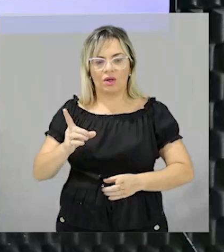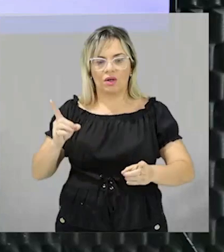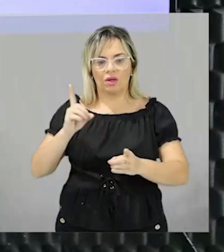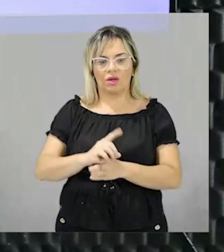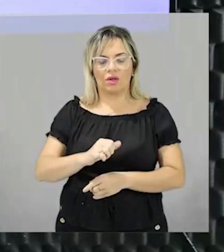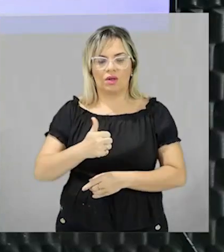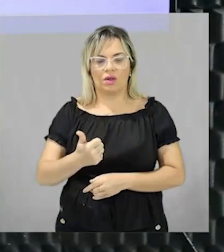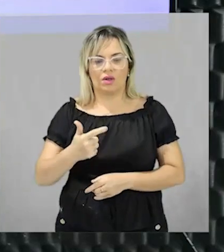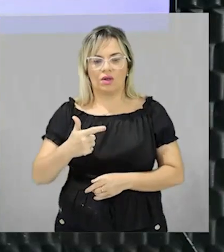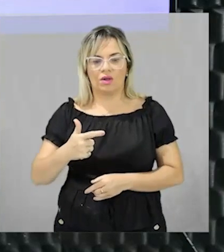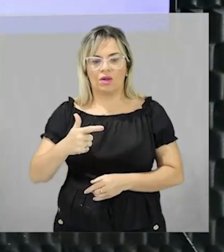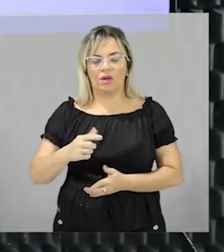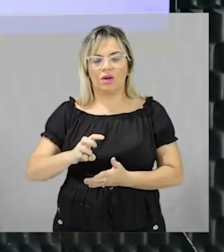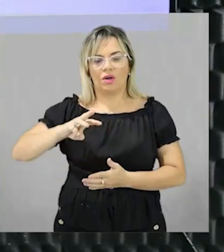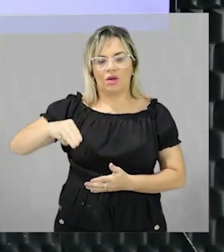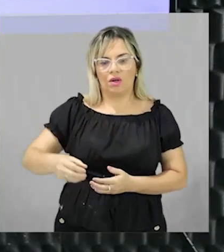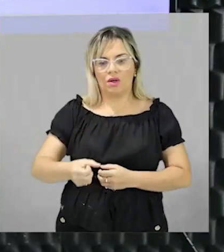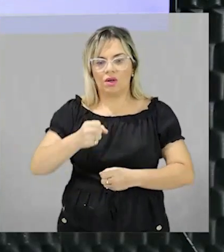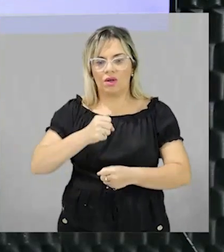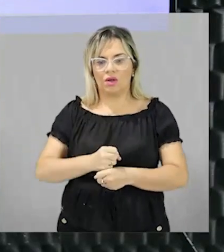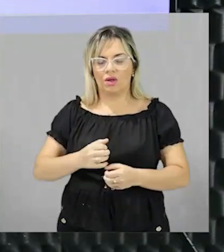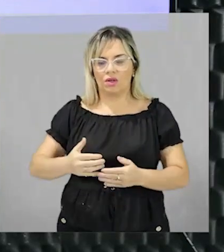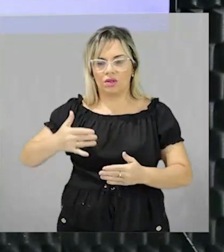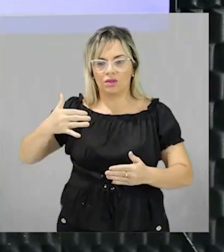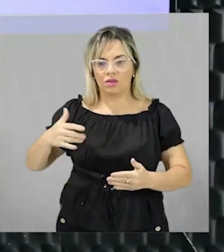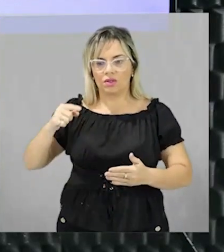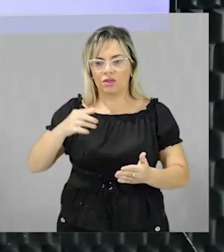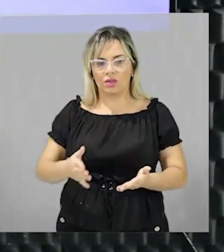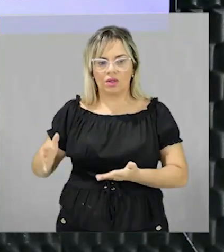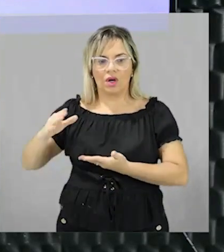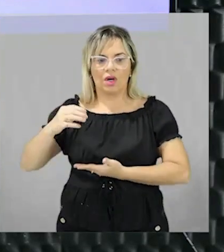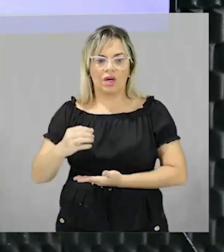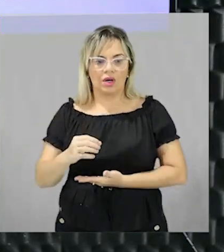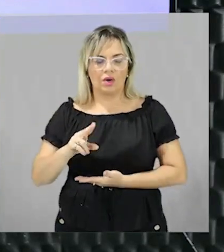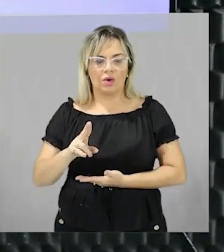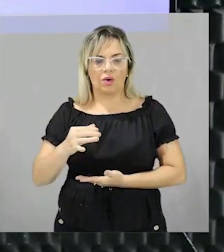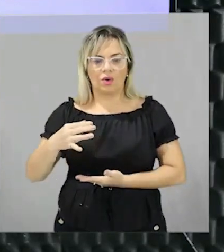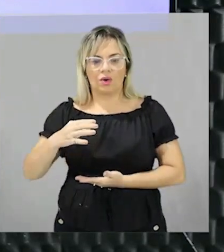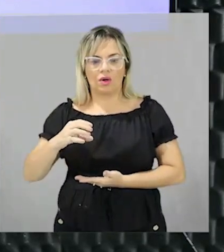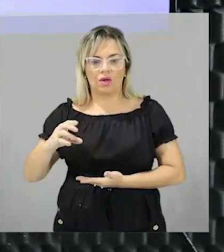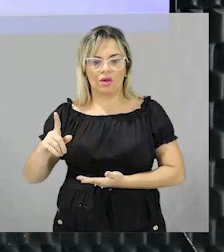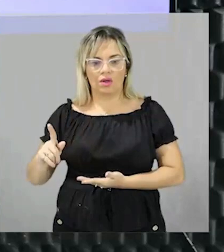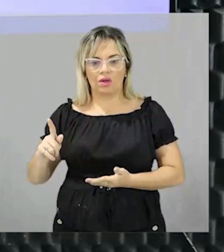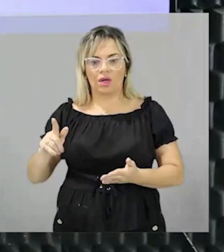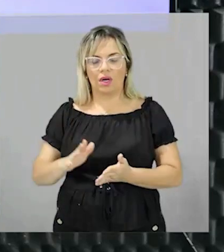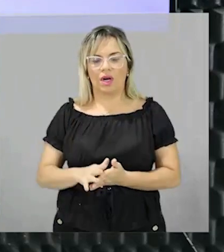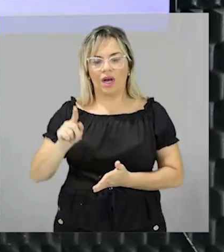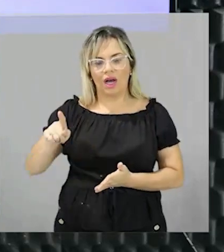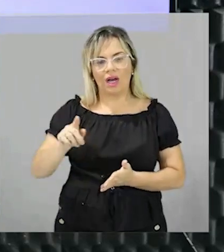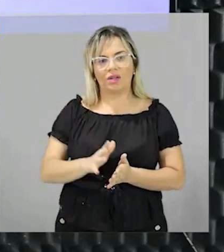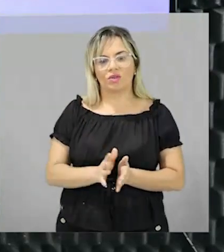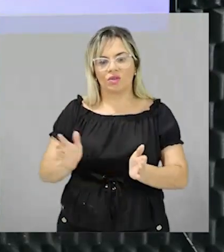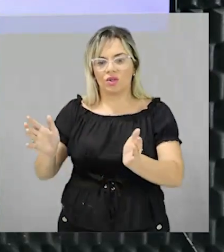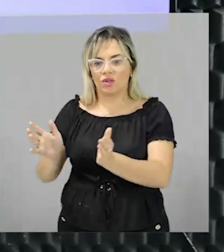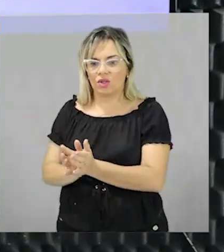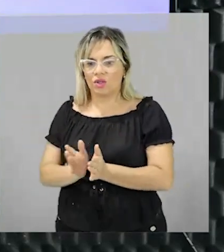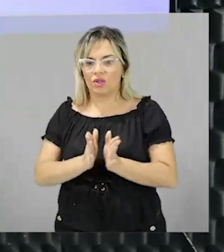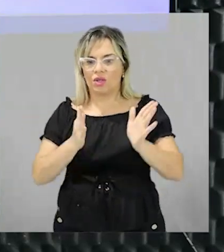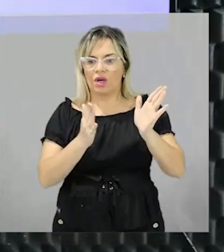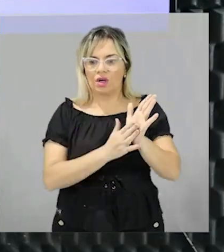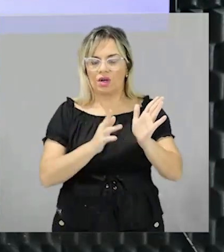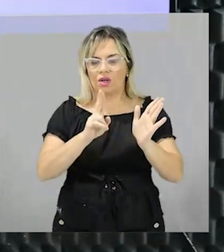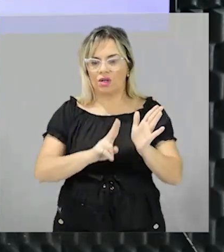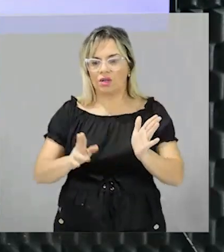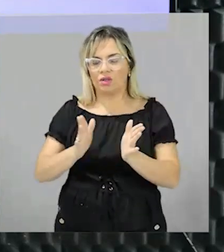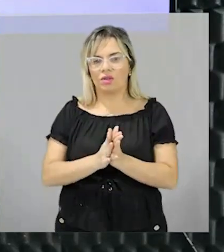União Internacional das Ciências Geológicas, a entidade define as unidades de tempo geológico. Ou seja, o que Crutzen estava